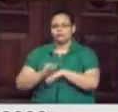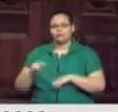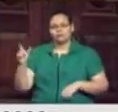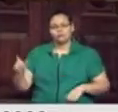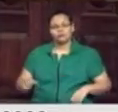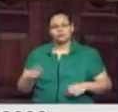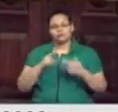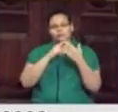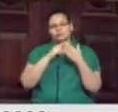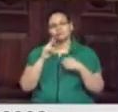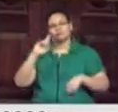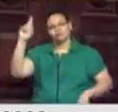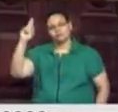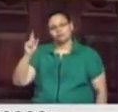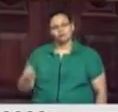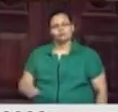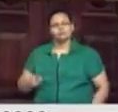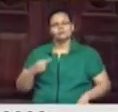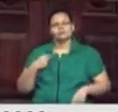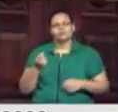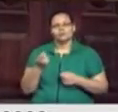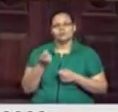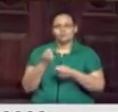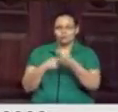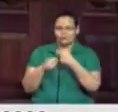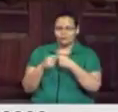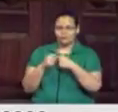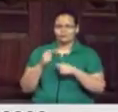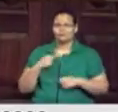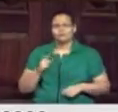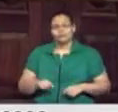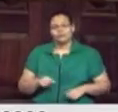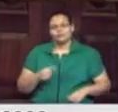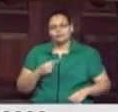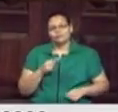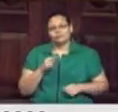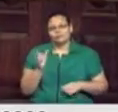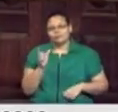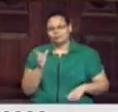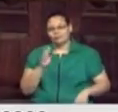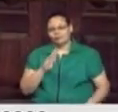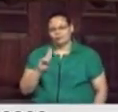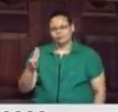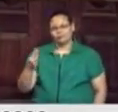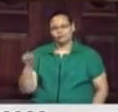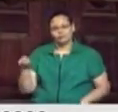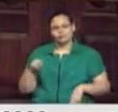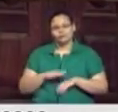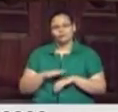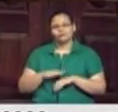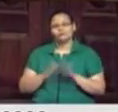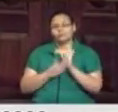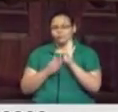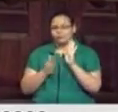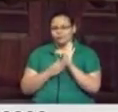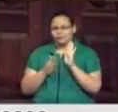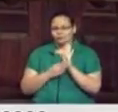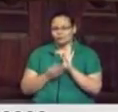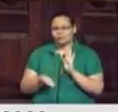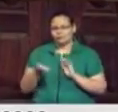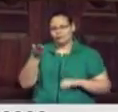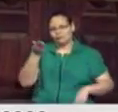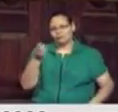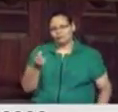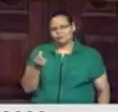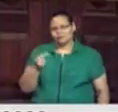o responsável pela gestão financeira do bilhete único. Ele propôs, primeiro determinou, um aumento do bilhete